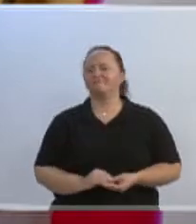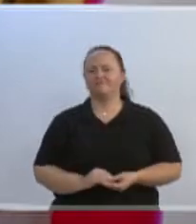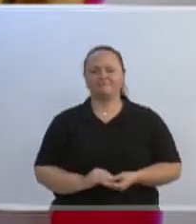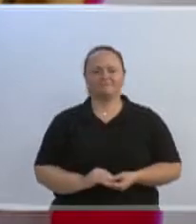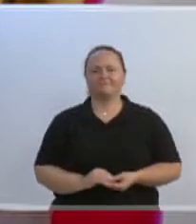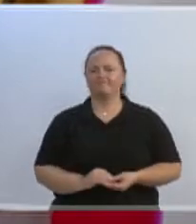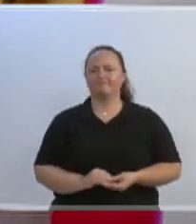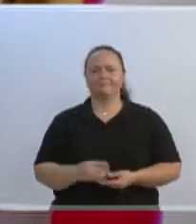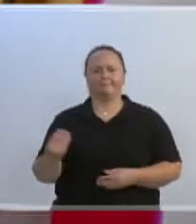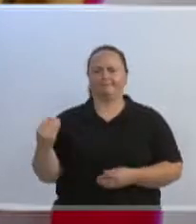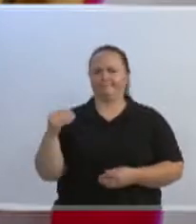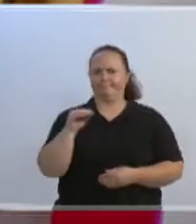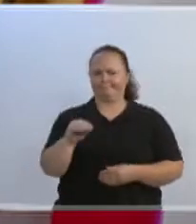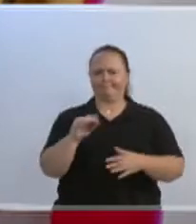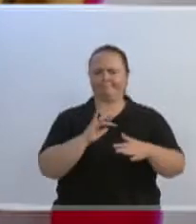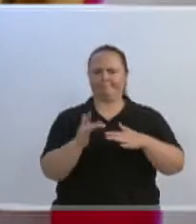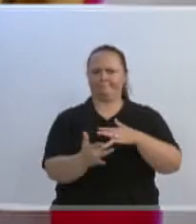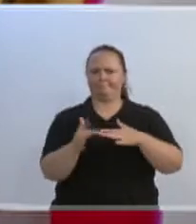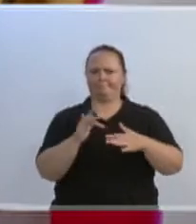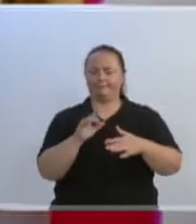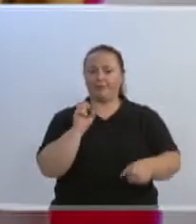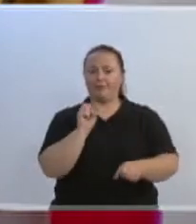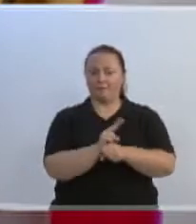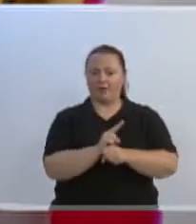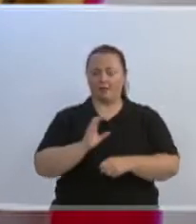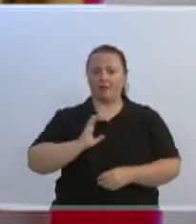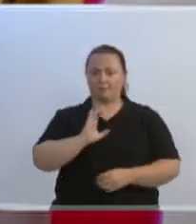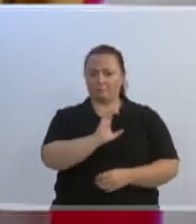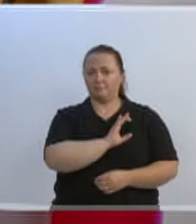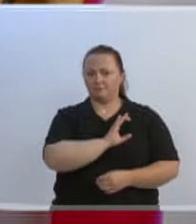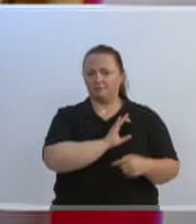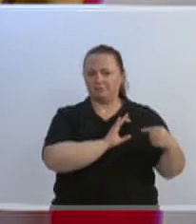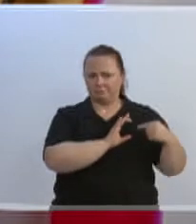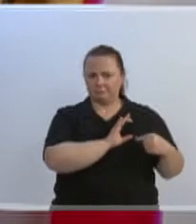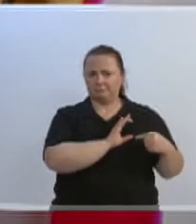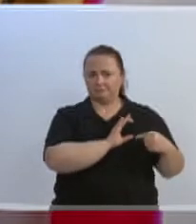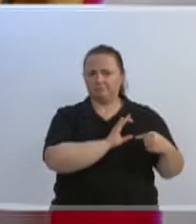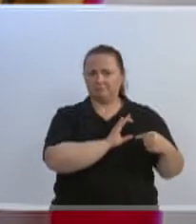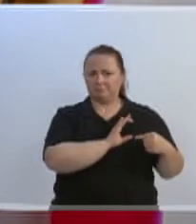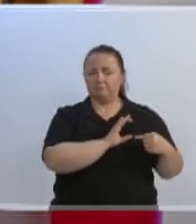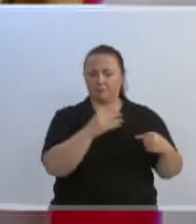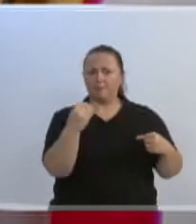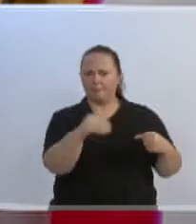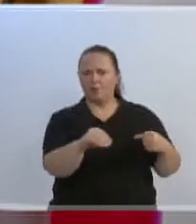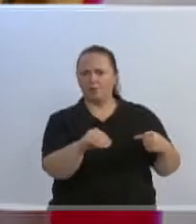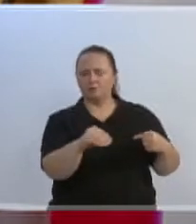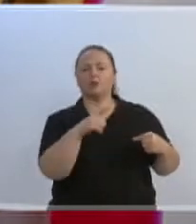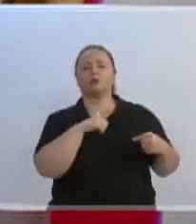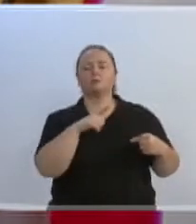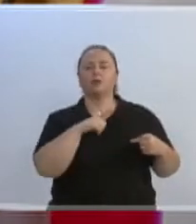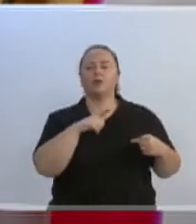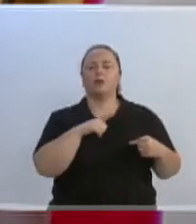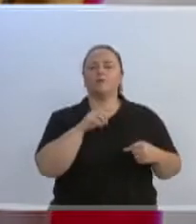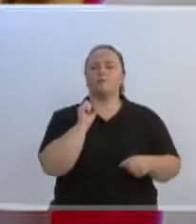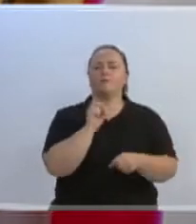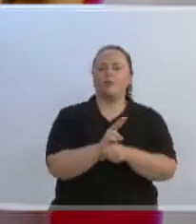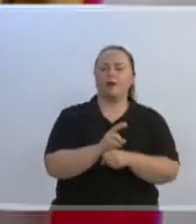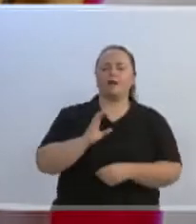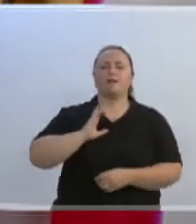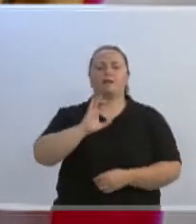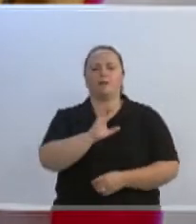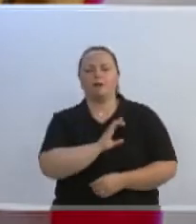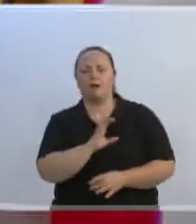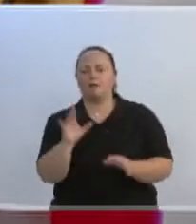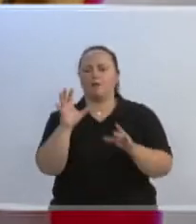postar nas redes sociais os cargos e os nomes que eu tenho aqui. Quero que Vossa Excelência poste. Eu tenho tantos cargos, dá tantos mil por mês, vai